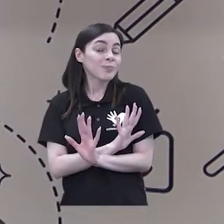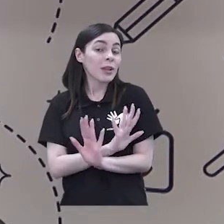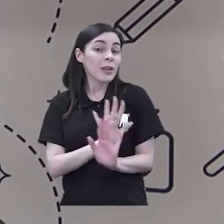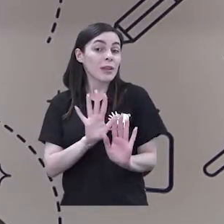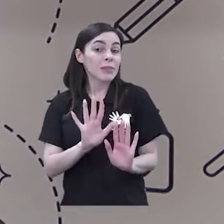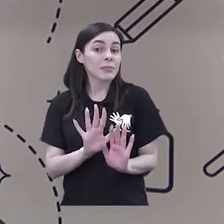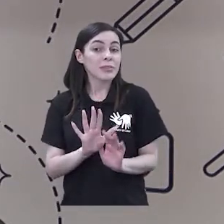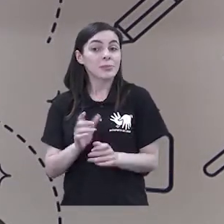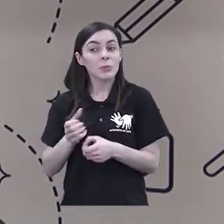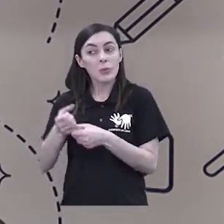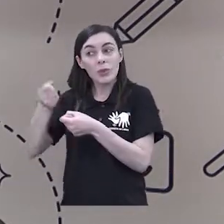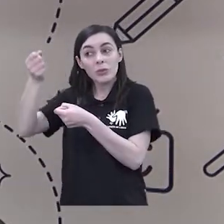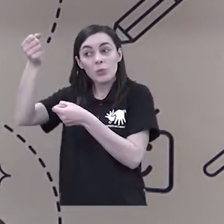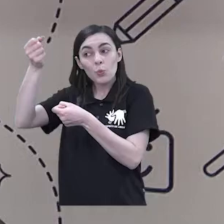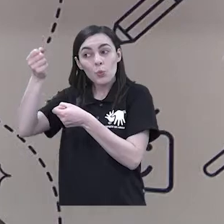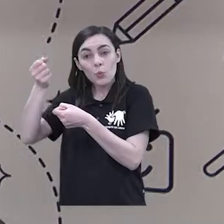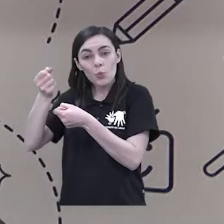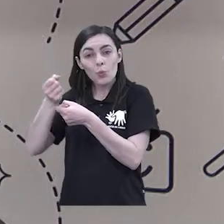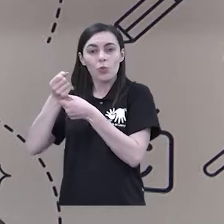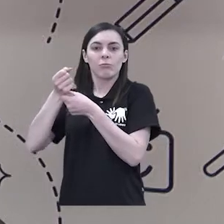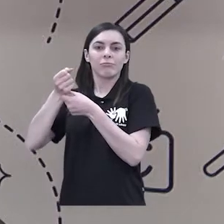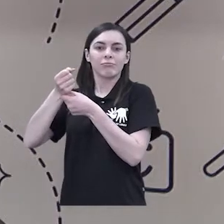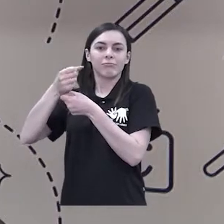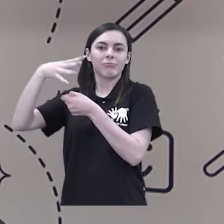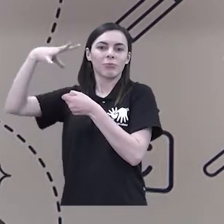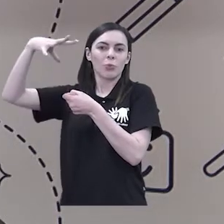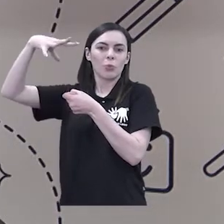acabou e o guarda-chuva